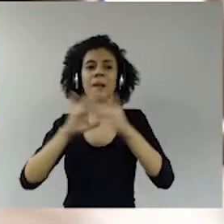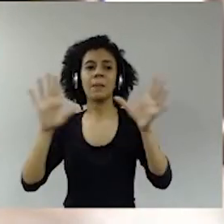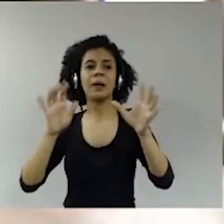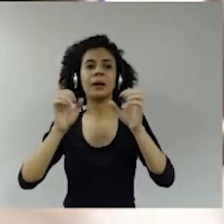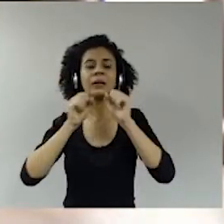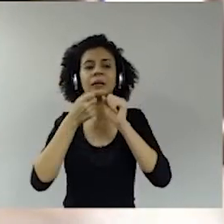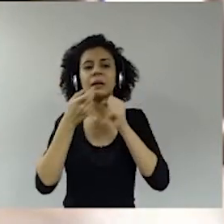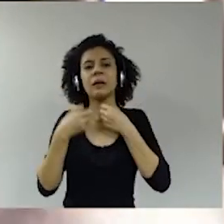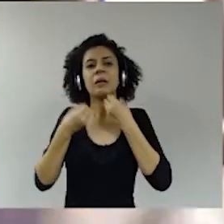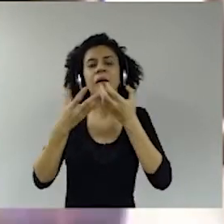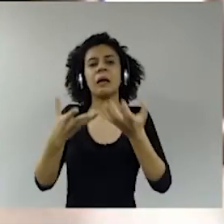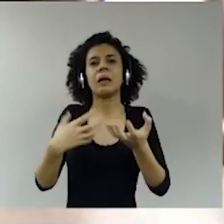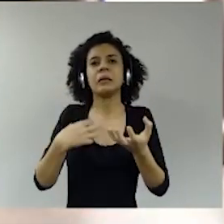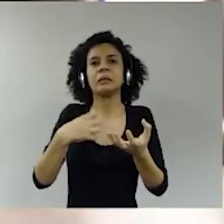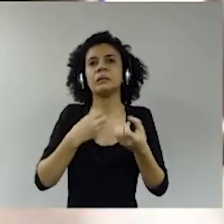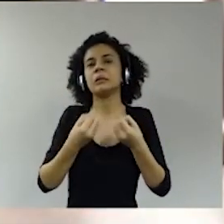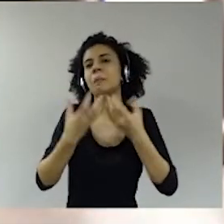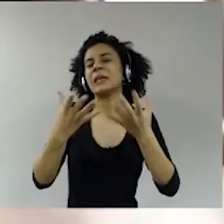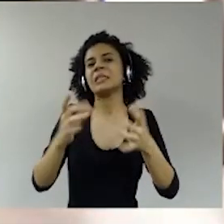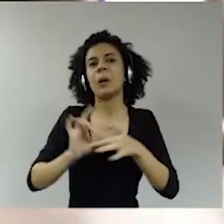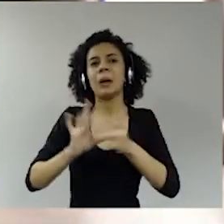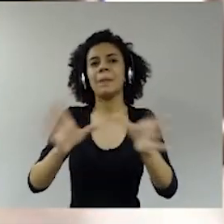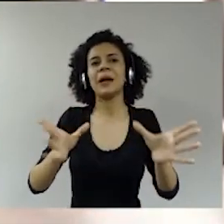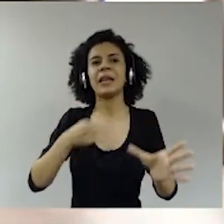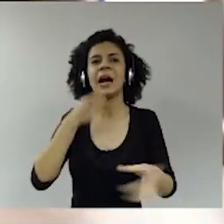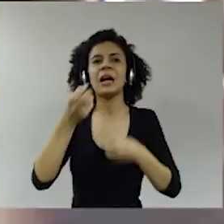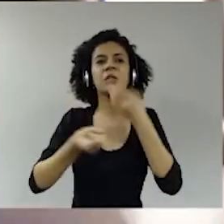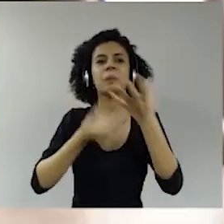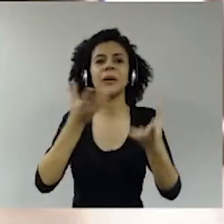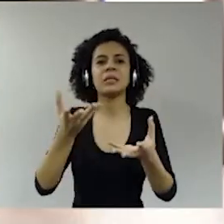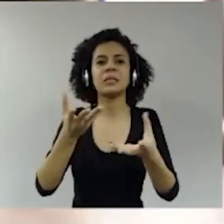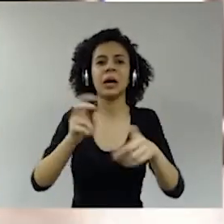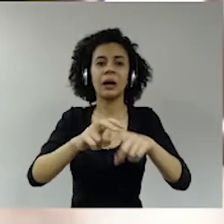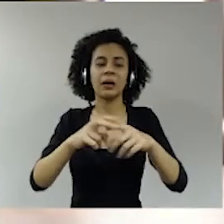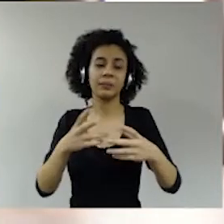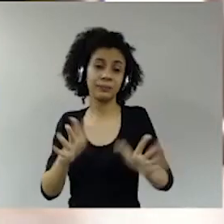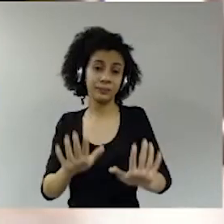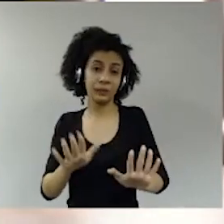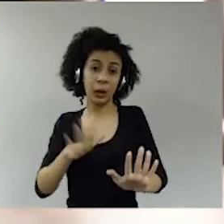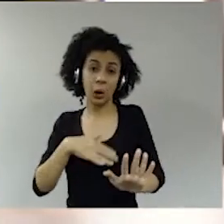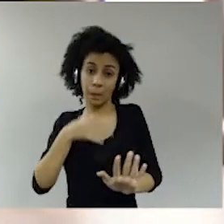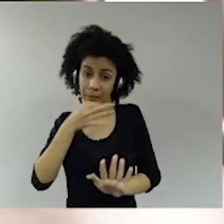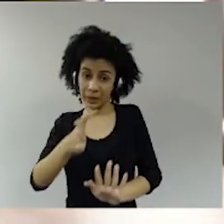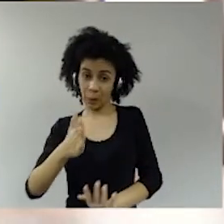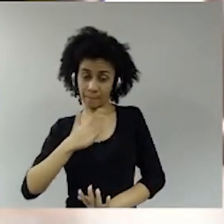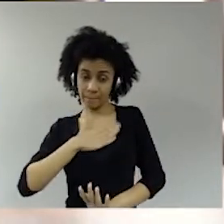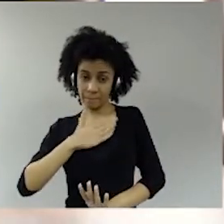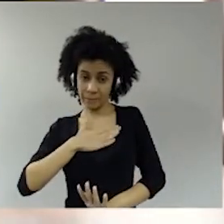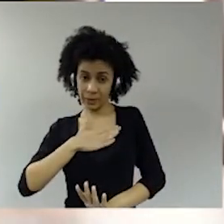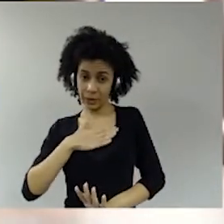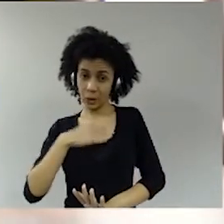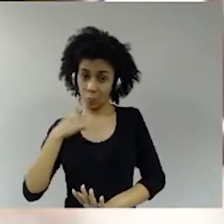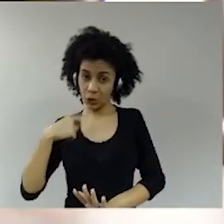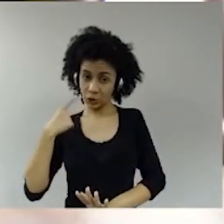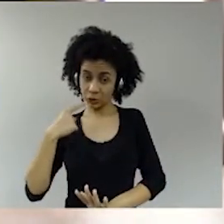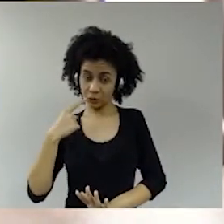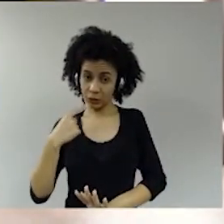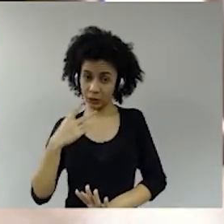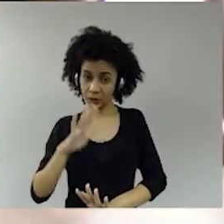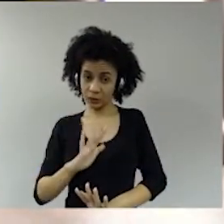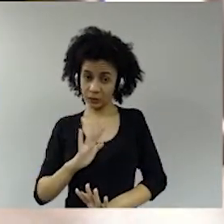pública. Para mim, e aqui é a opinião de Inácio Kraus, advogado e